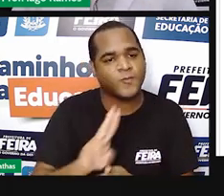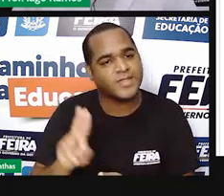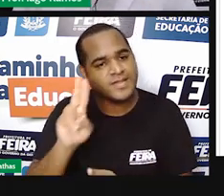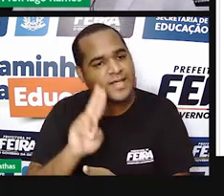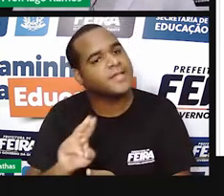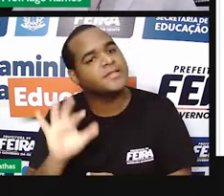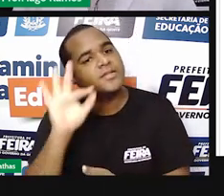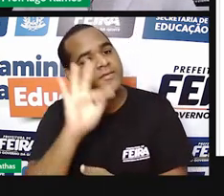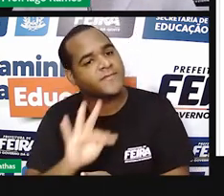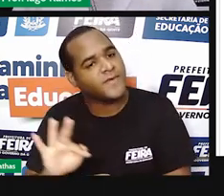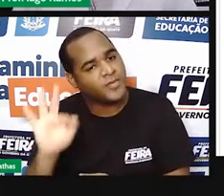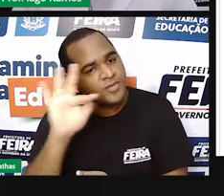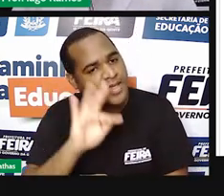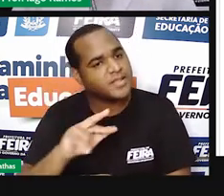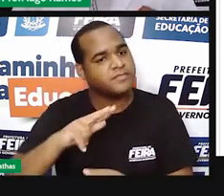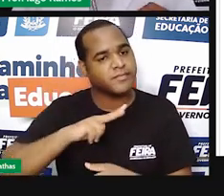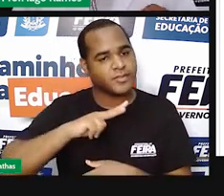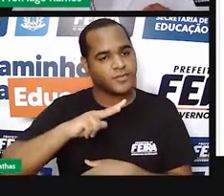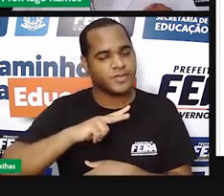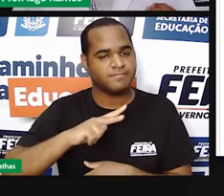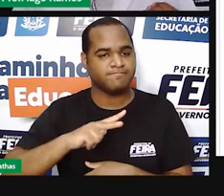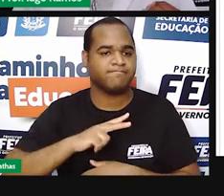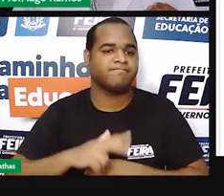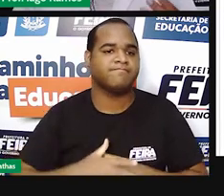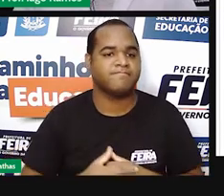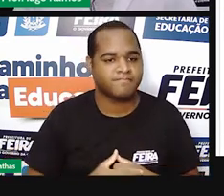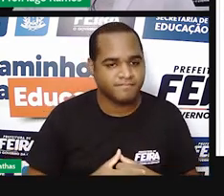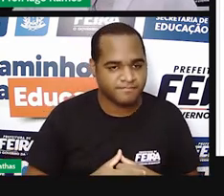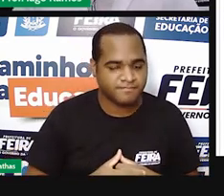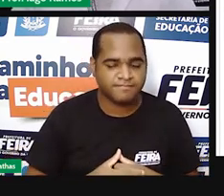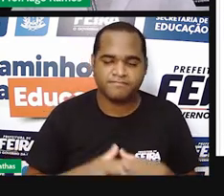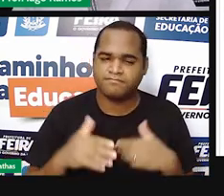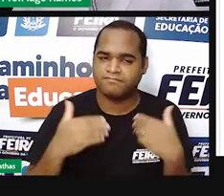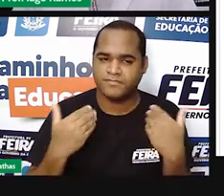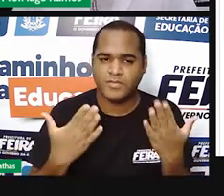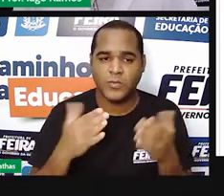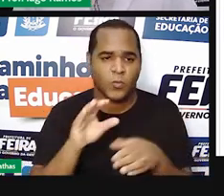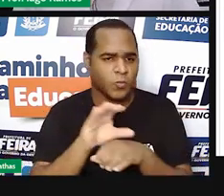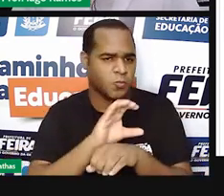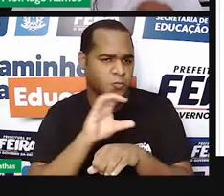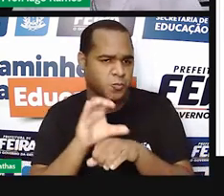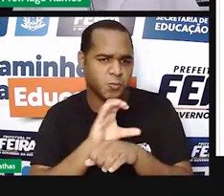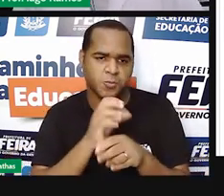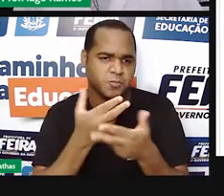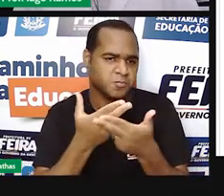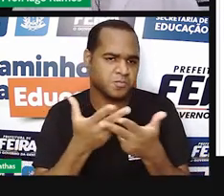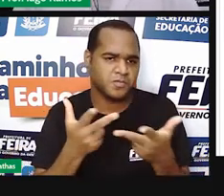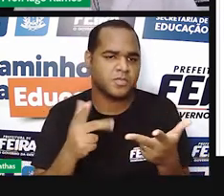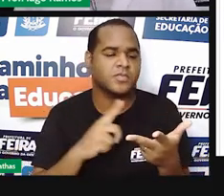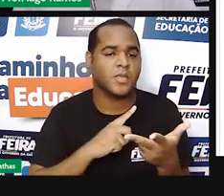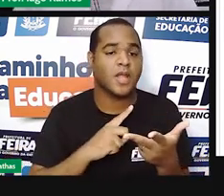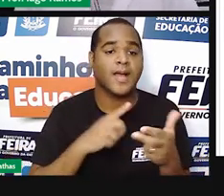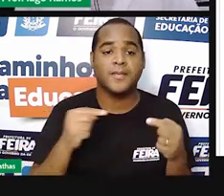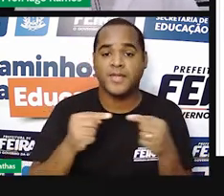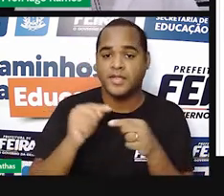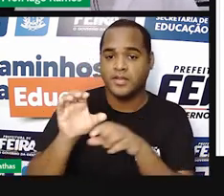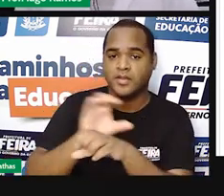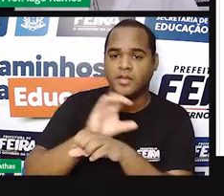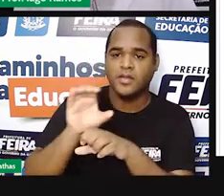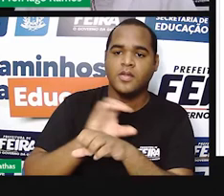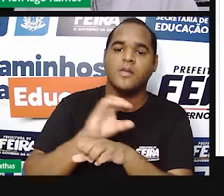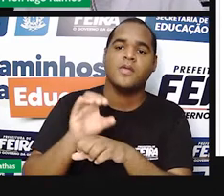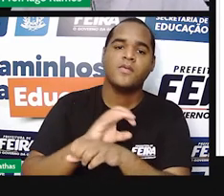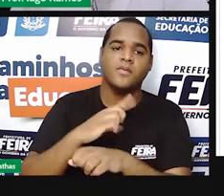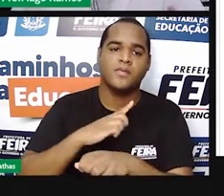uma universidade pública ou em uma universidade privada certo para poder cursar o seu